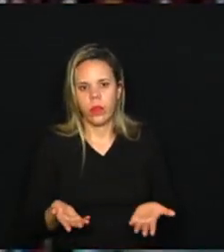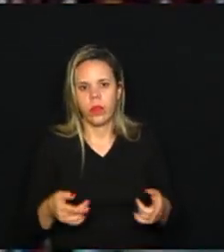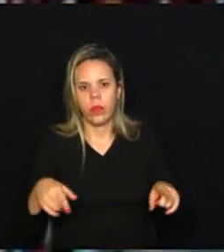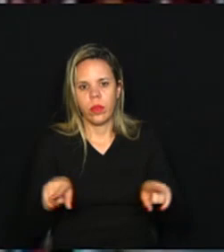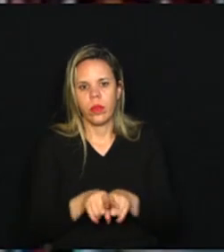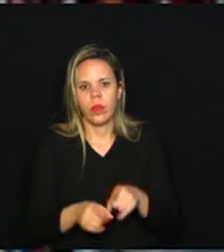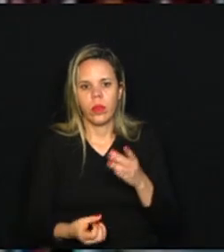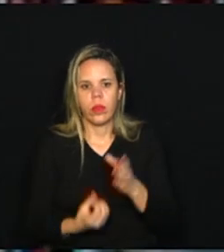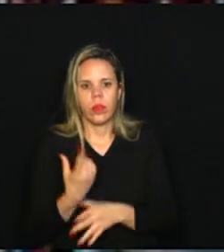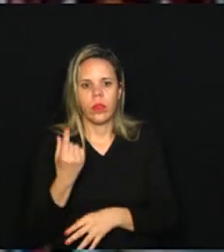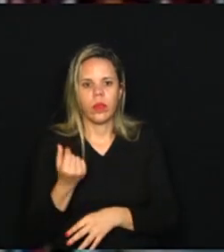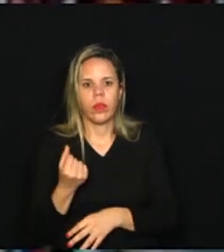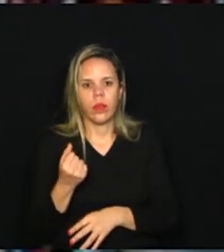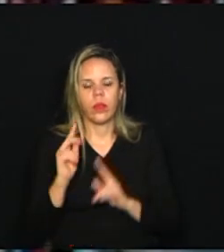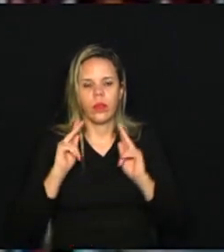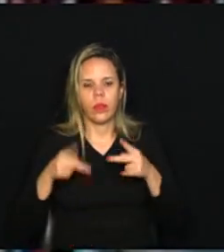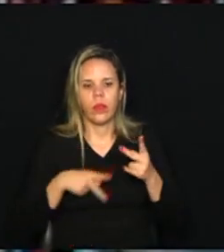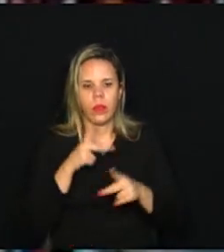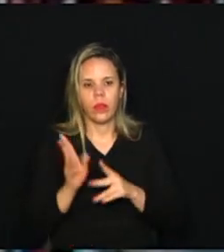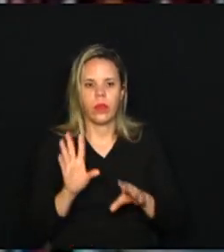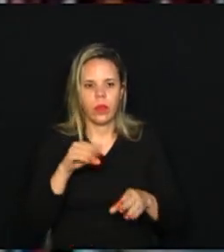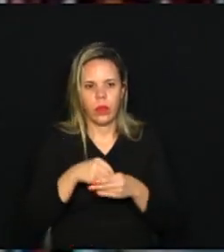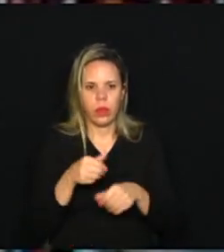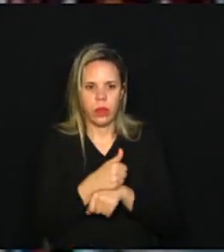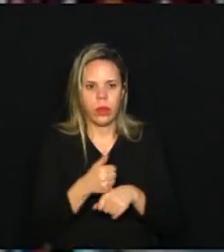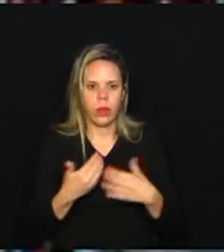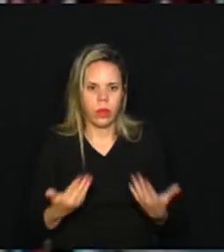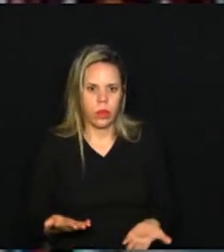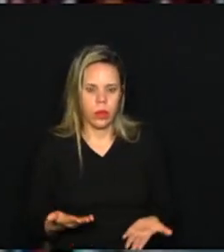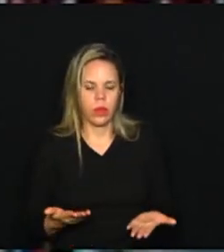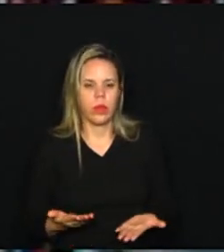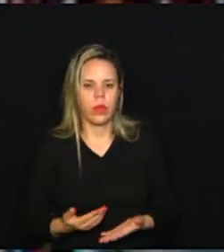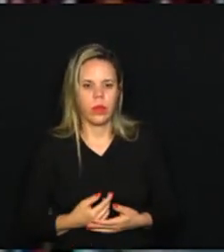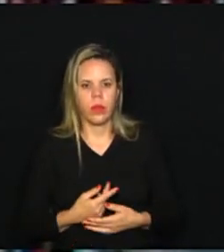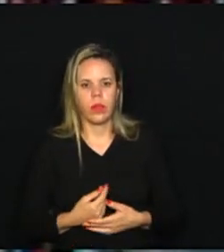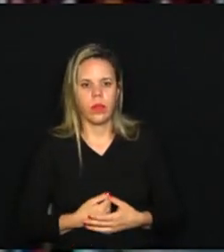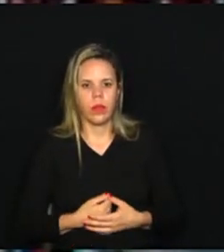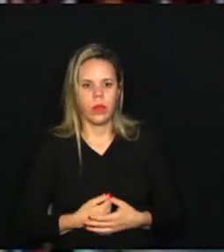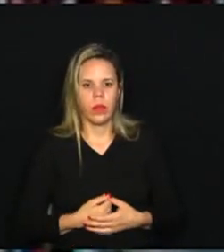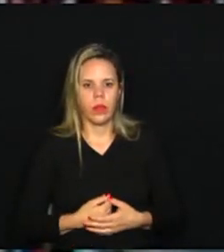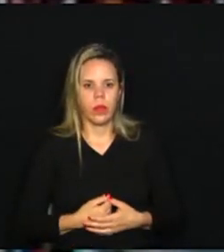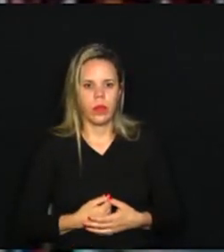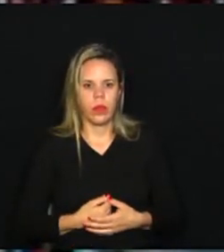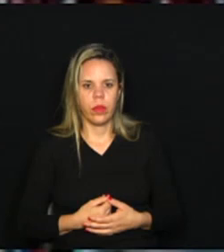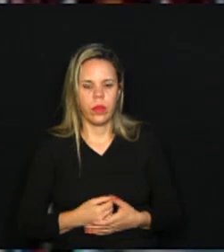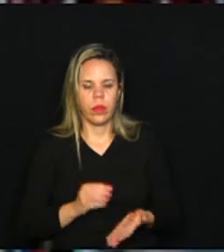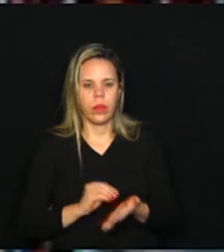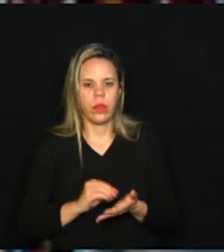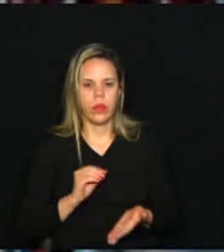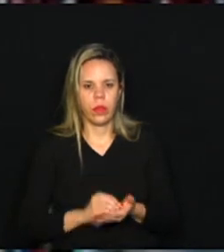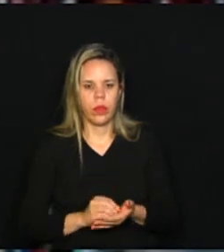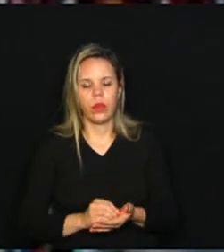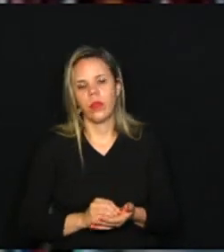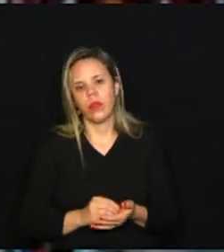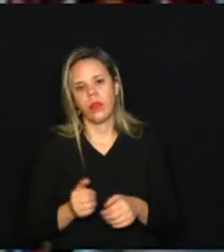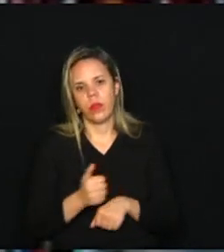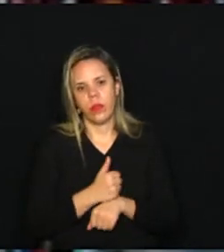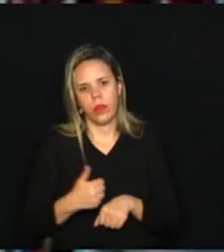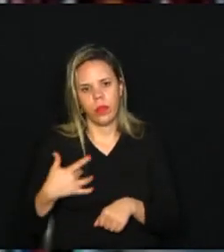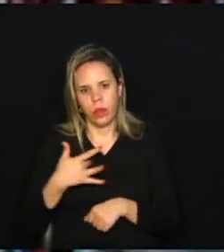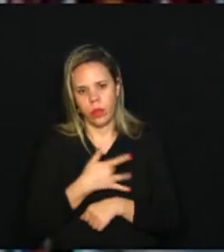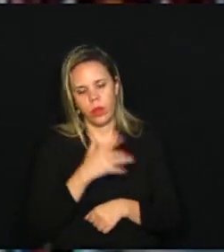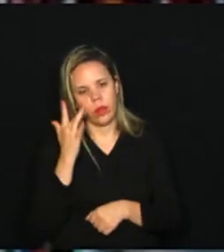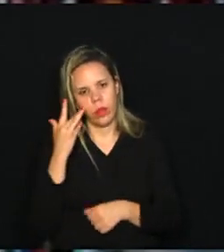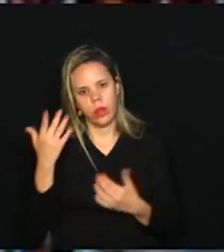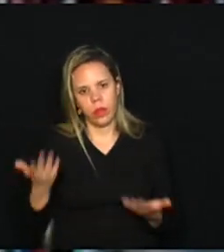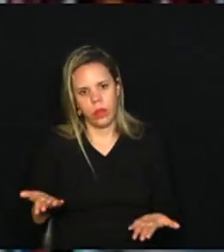gera um custo humano muito grande dentre os profissionais. Então, essa falta, né, e essa carência de recursos humanos na saúde, acho que se